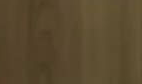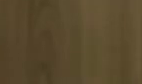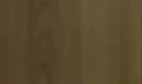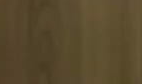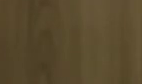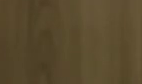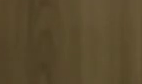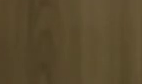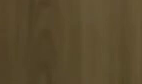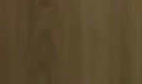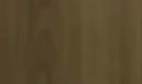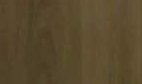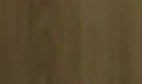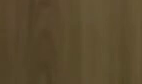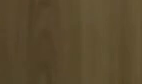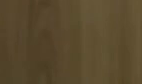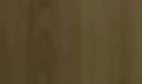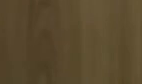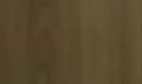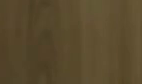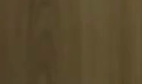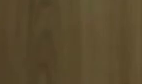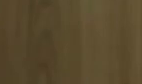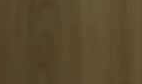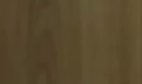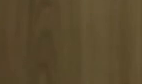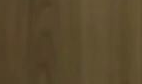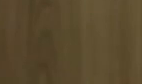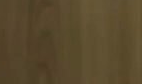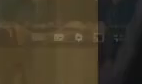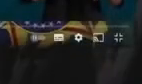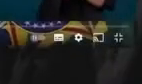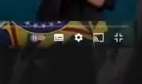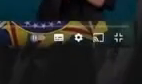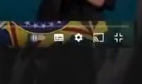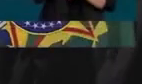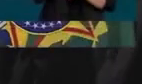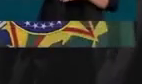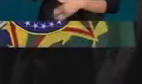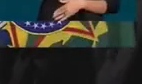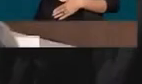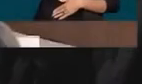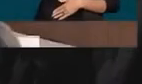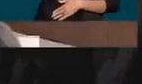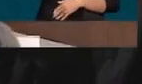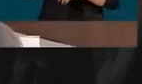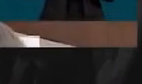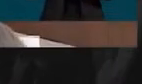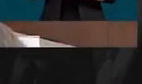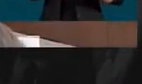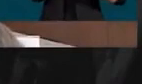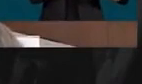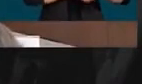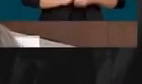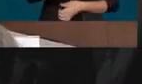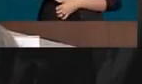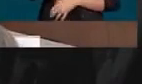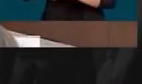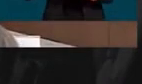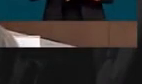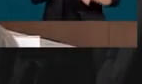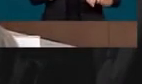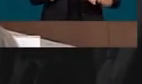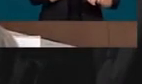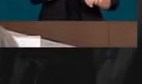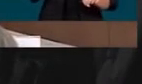do Padilha já houve uma defesa do Costa ao longo da semana e ele já fizeram já falaram né O que